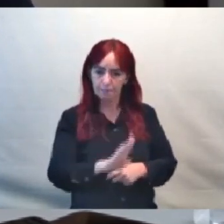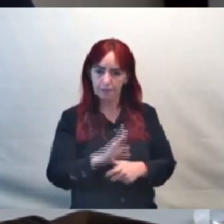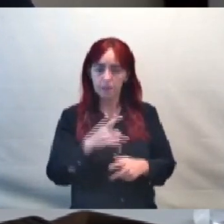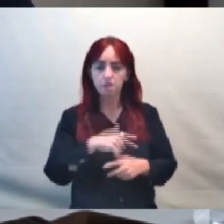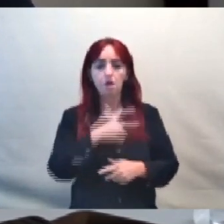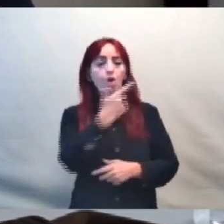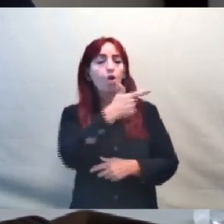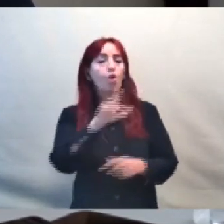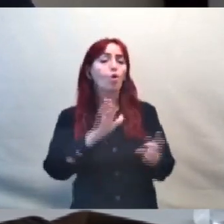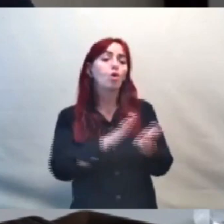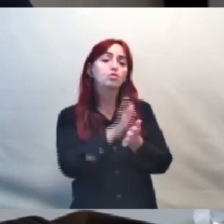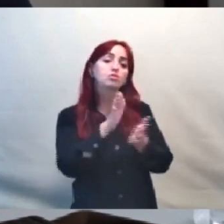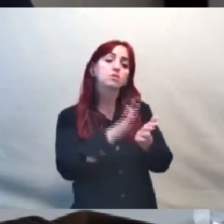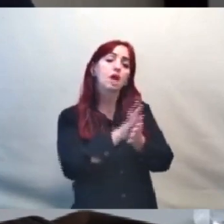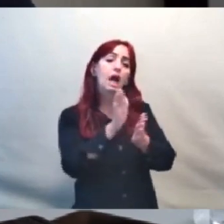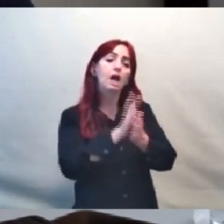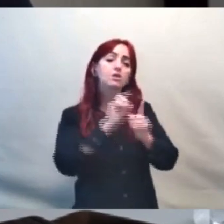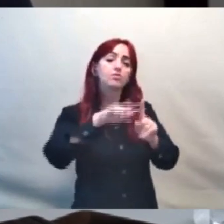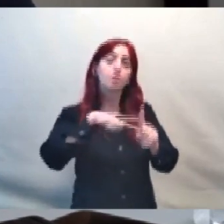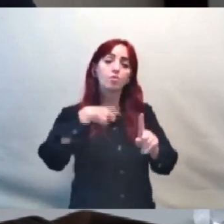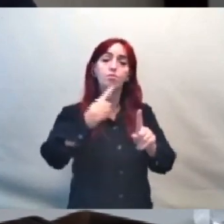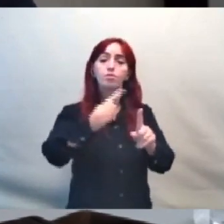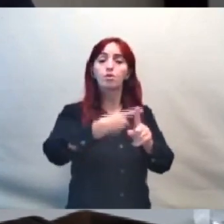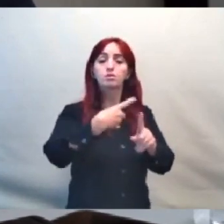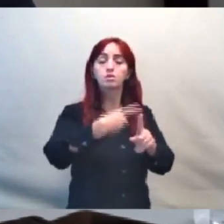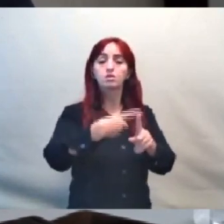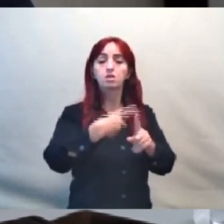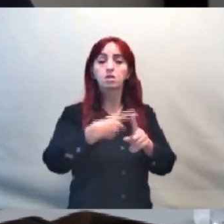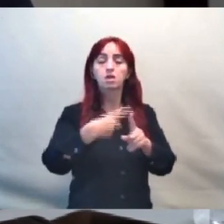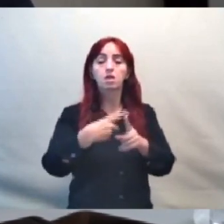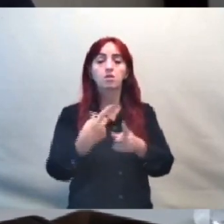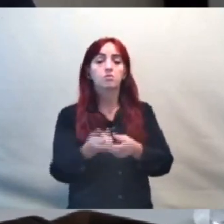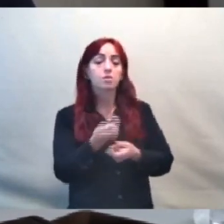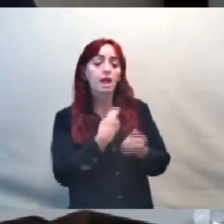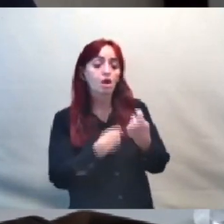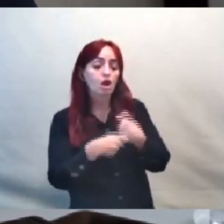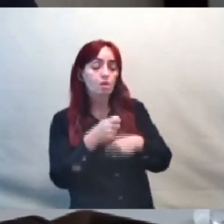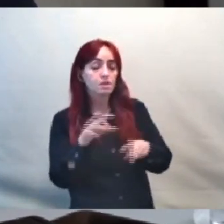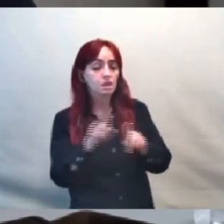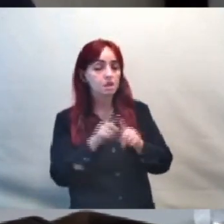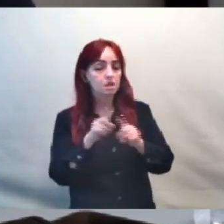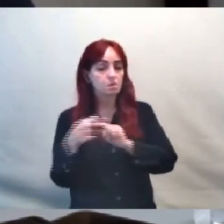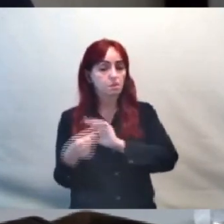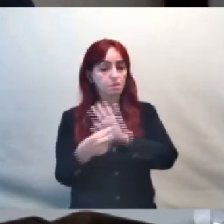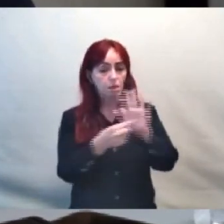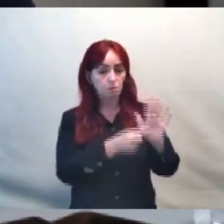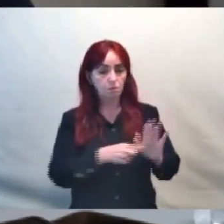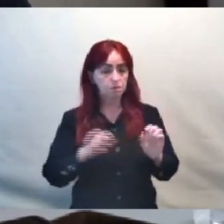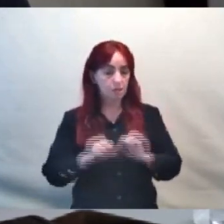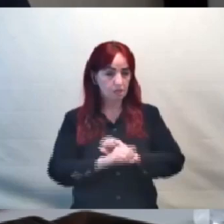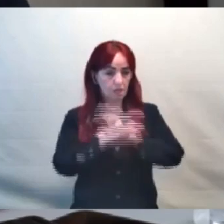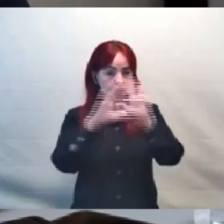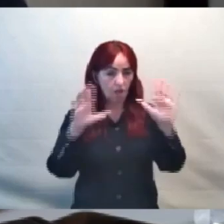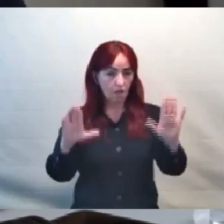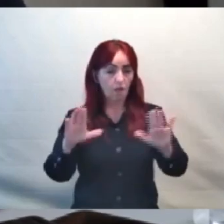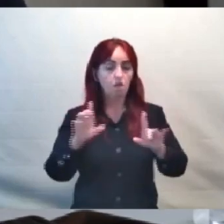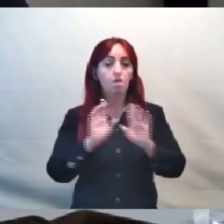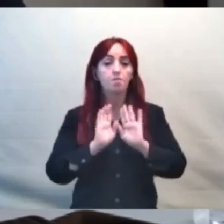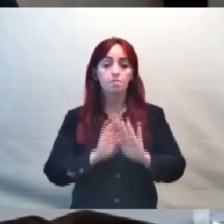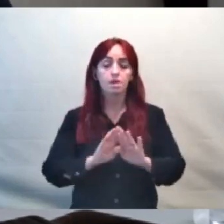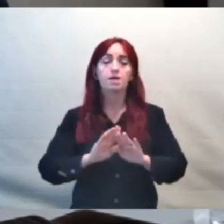positivos para a economicidade, para a transparência, para melhorar o trabalho, mas, ainda assim, mantendo a Câmara no azul e